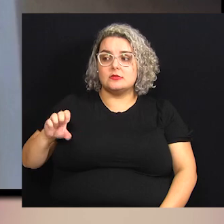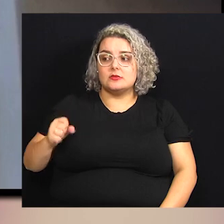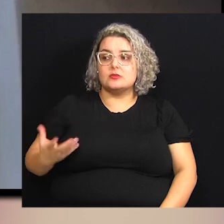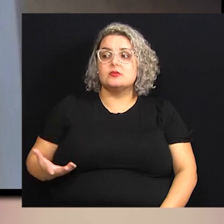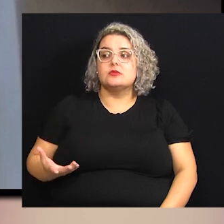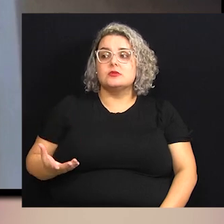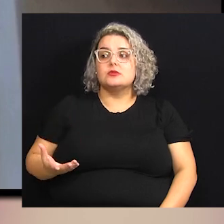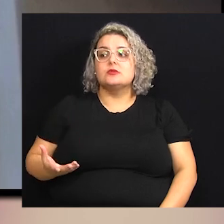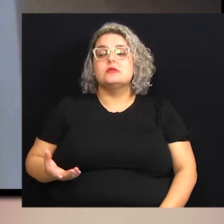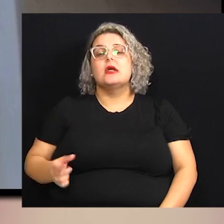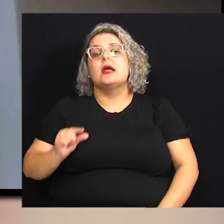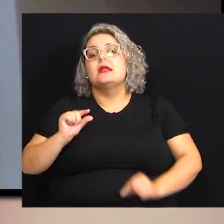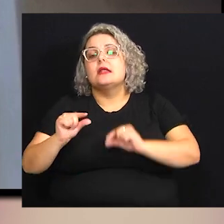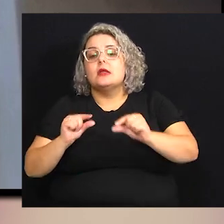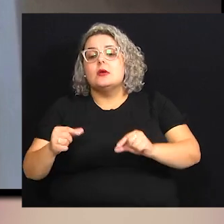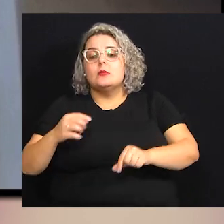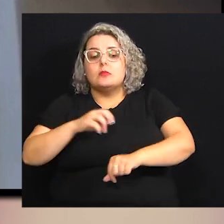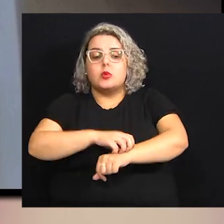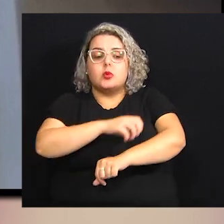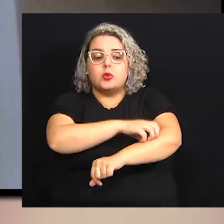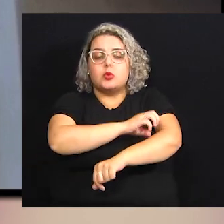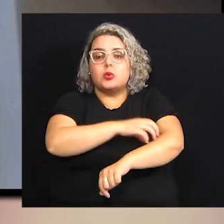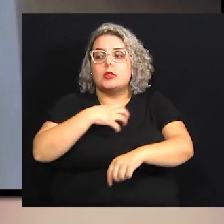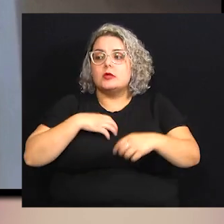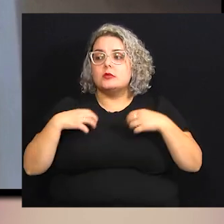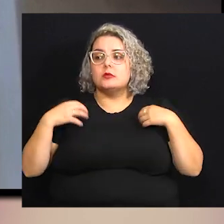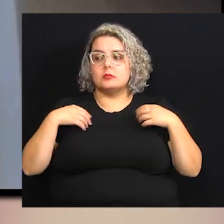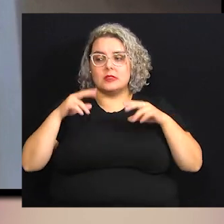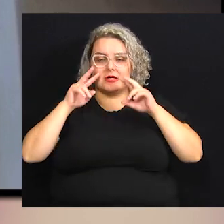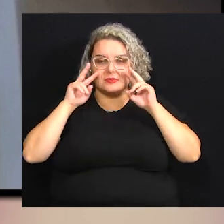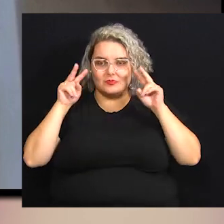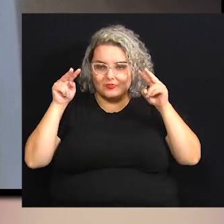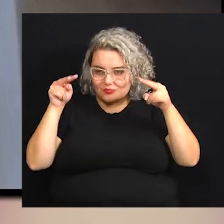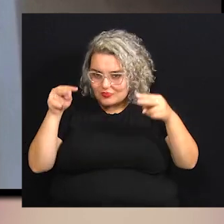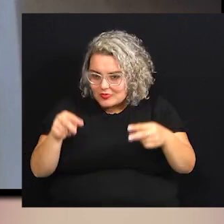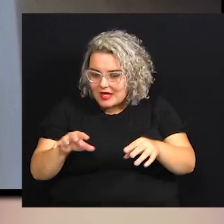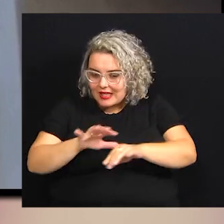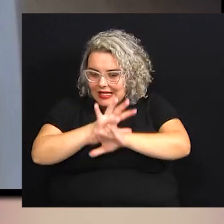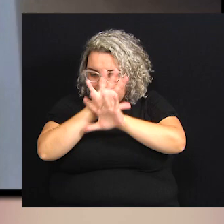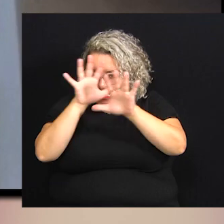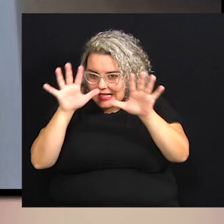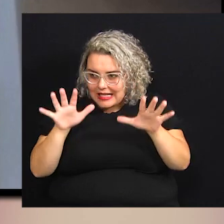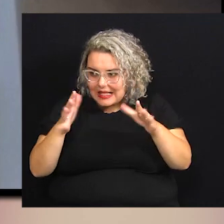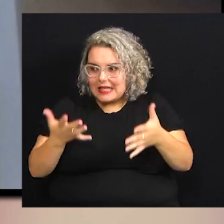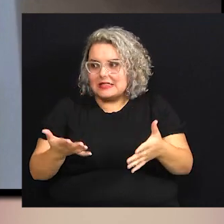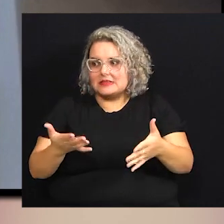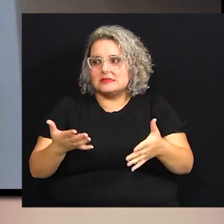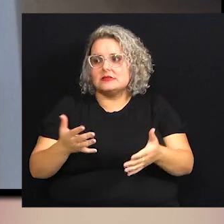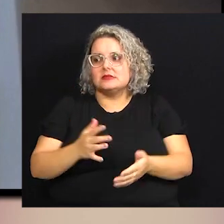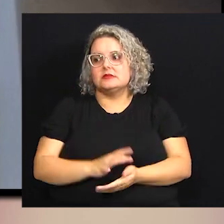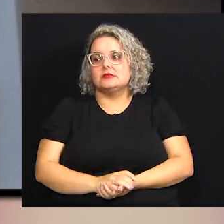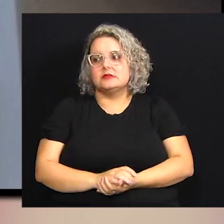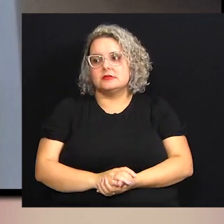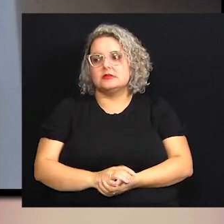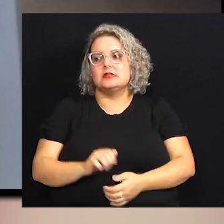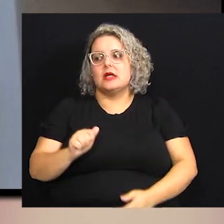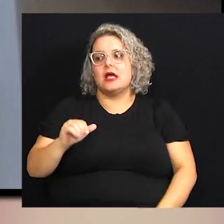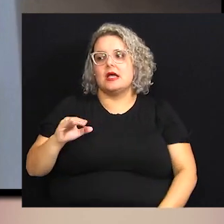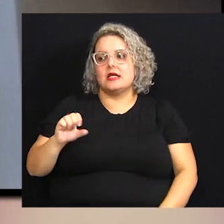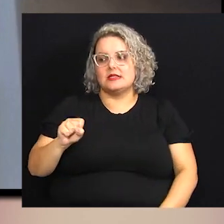tem poucas lesões, mas elas são bem evidentes, bem delimitadas